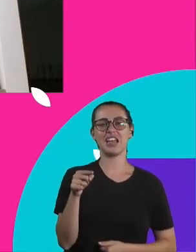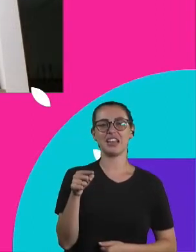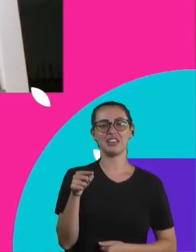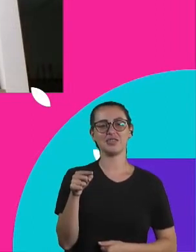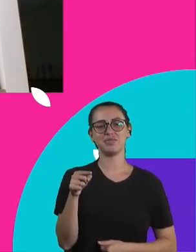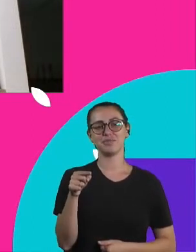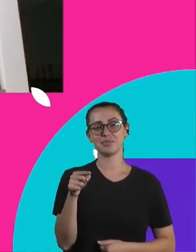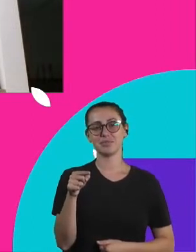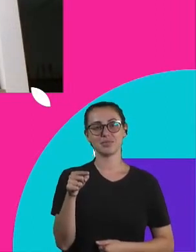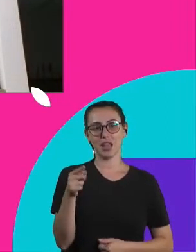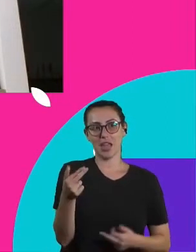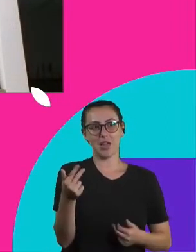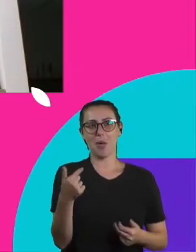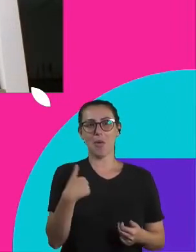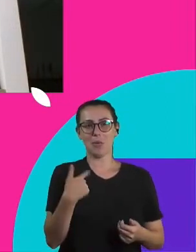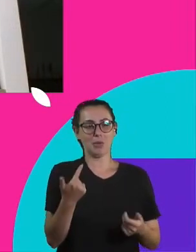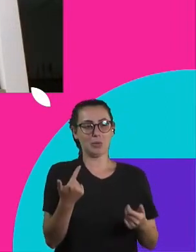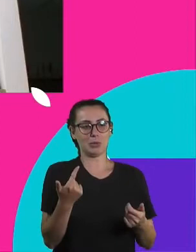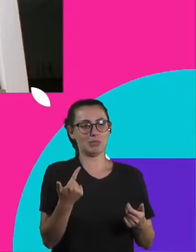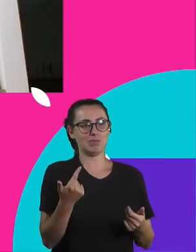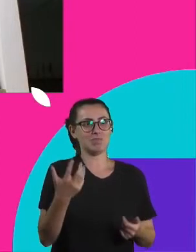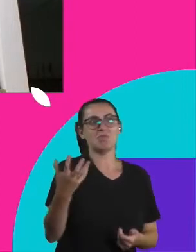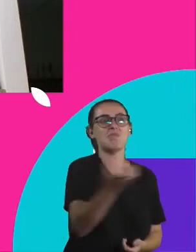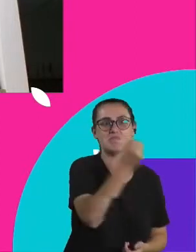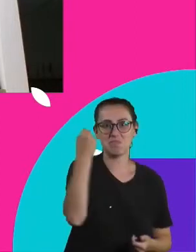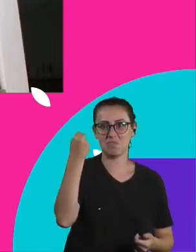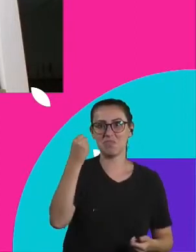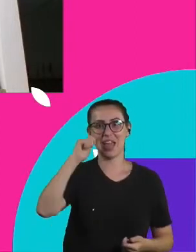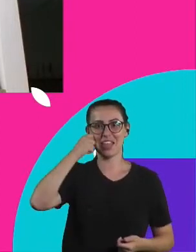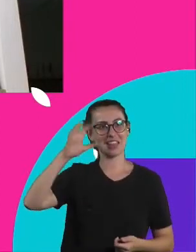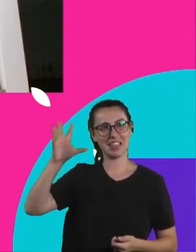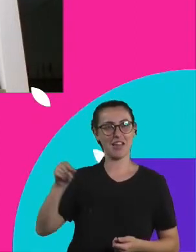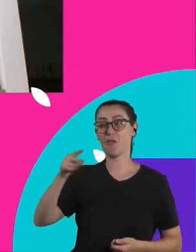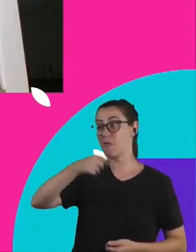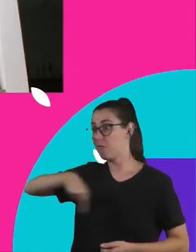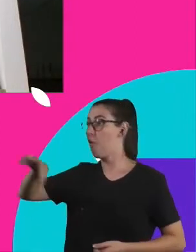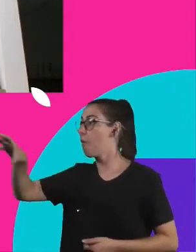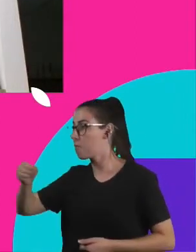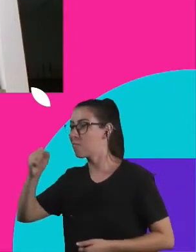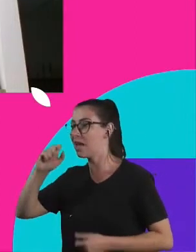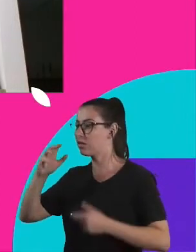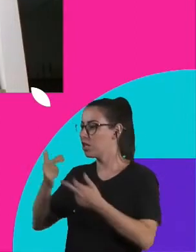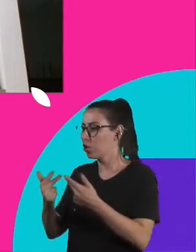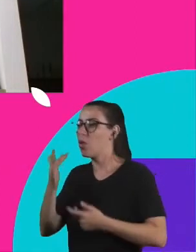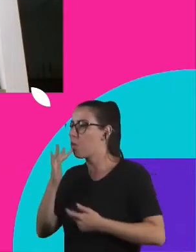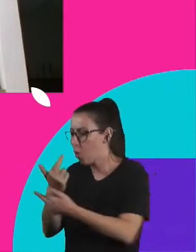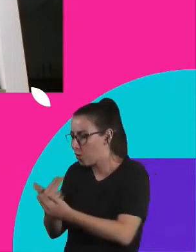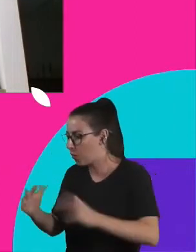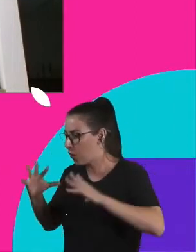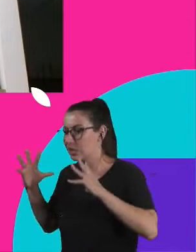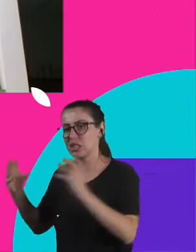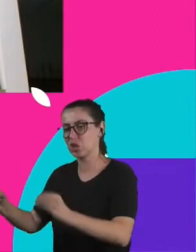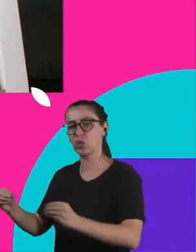avião, com a tua gandola, invade, pega o tesouro inteiro, põe no seu avião de volta e deixa lá para ele um maço